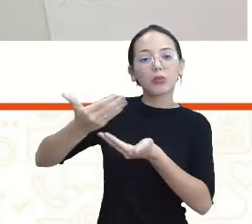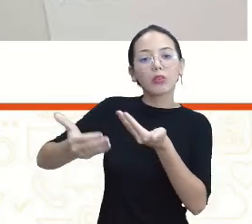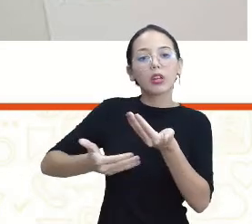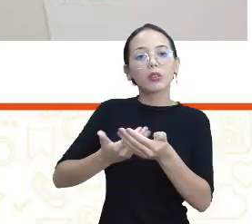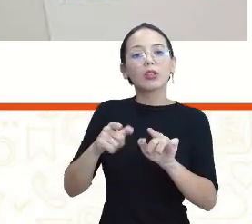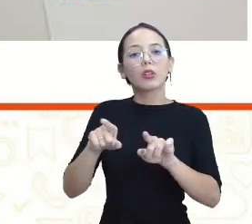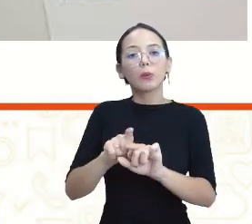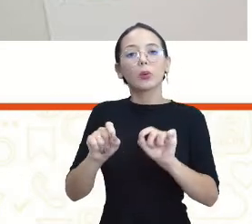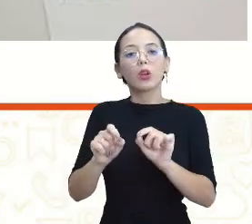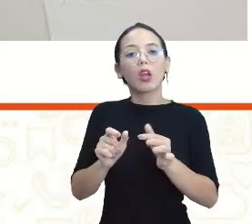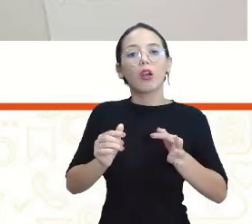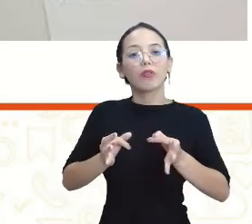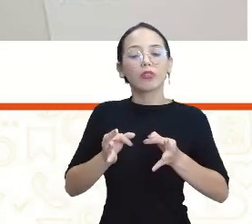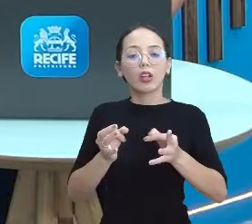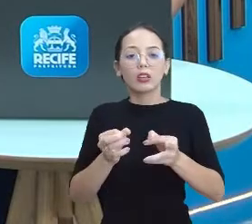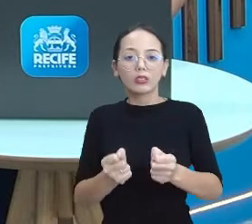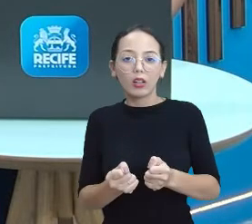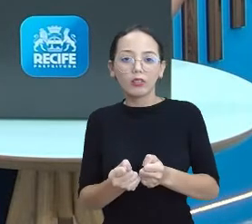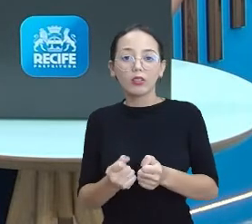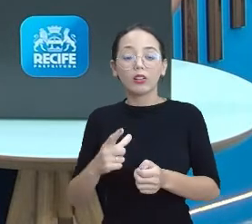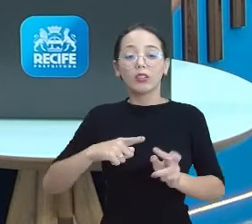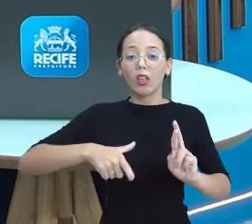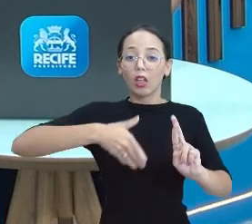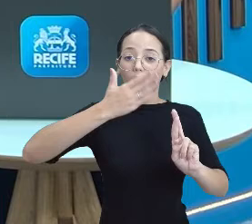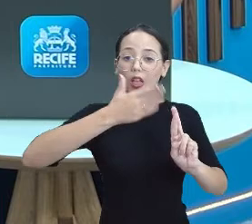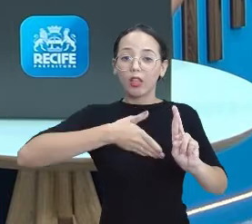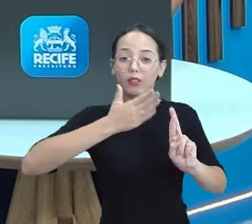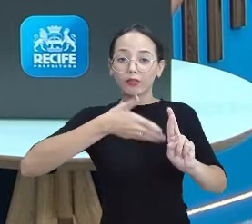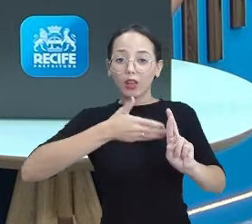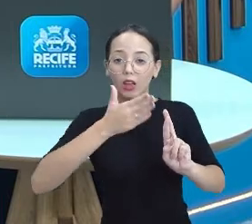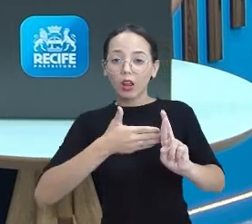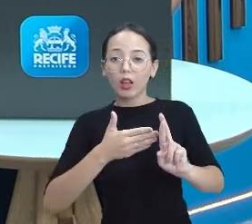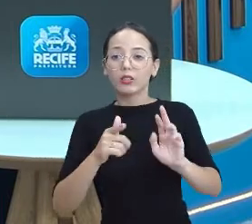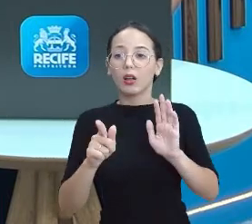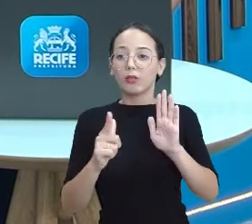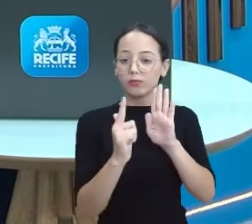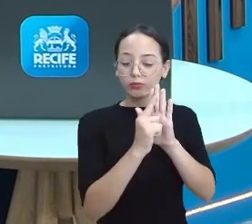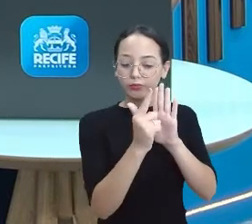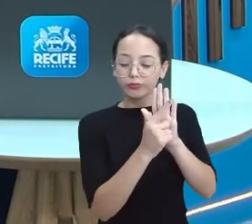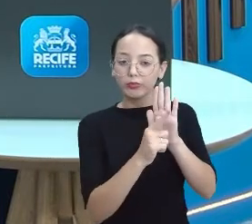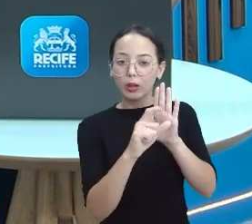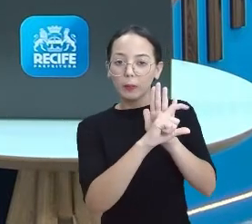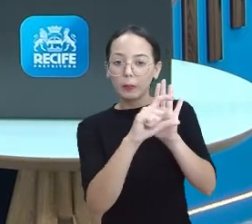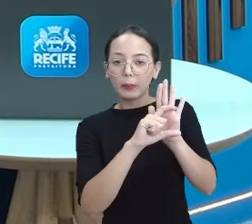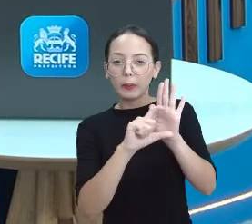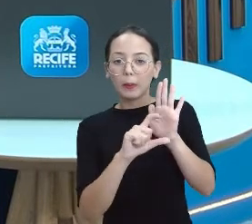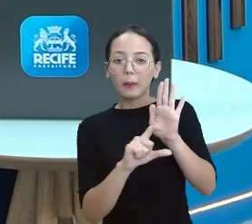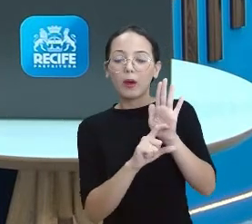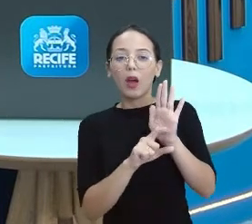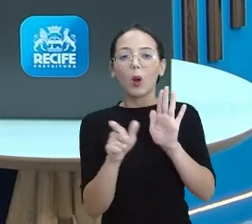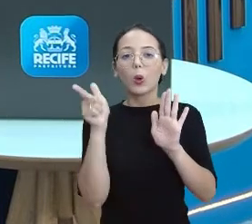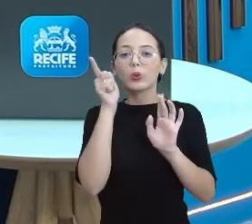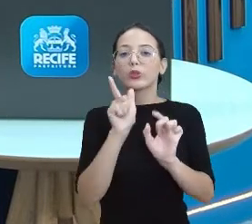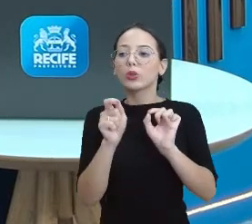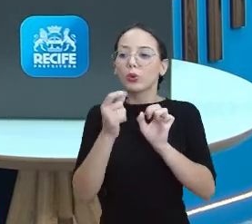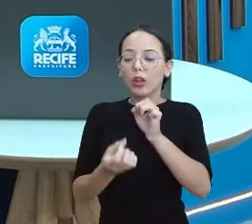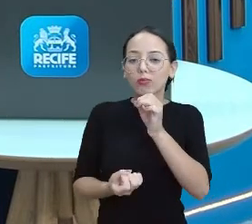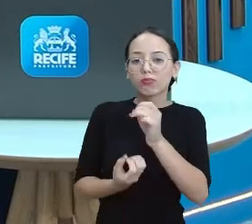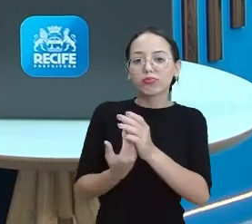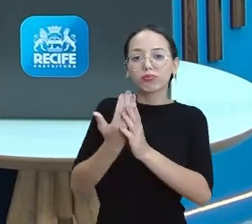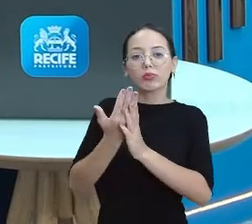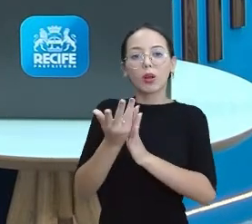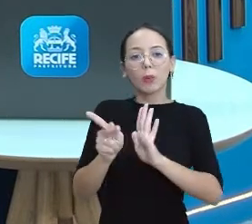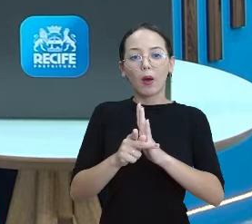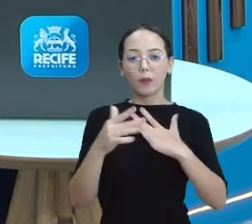seja concluída. Então, a gente tem a referência, as fichas indicativas, para que ele possa construir a